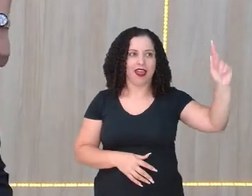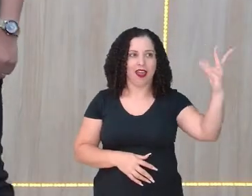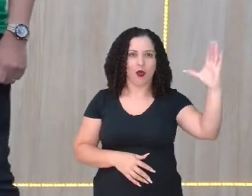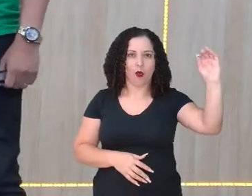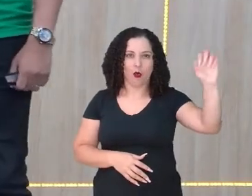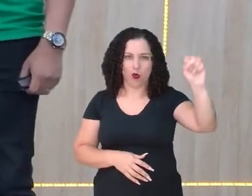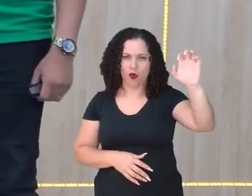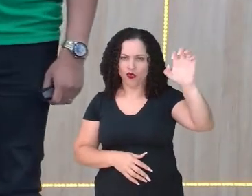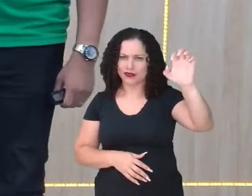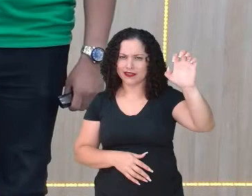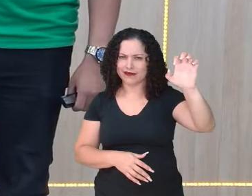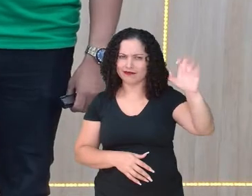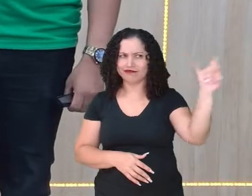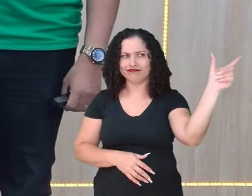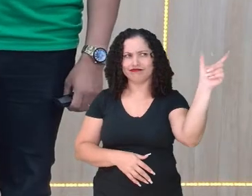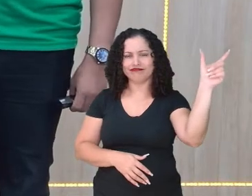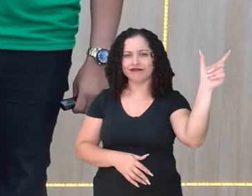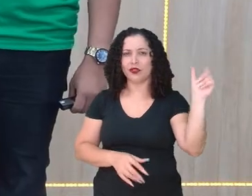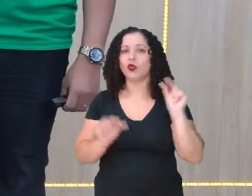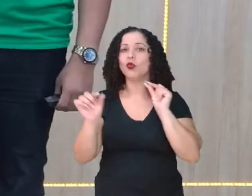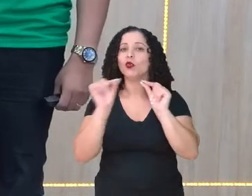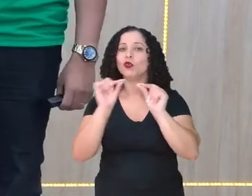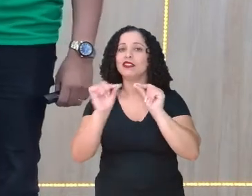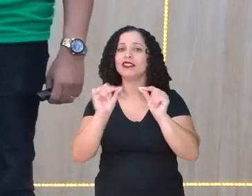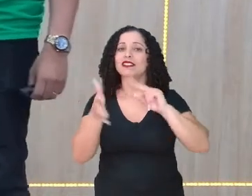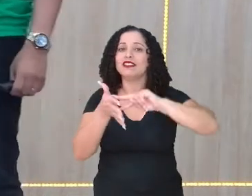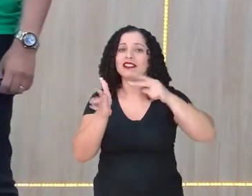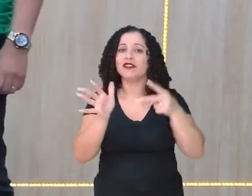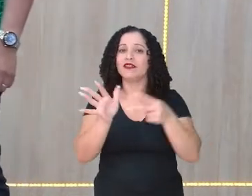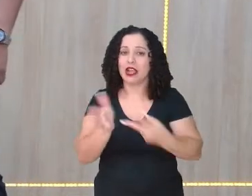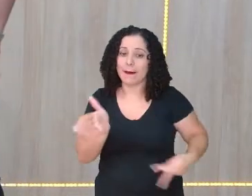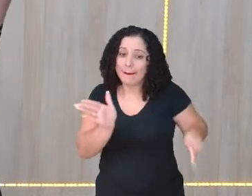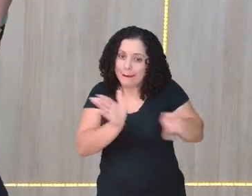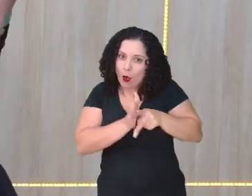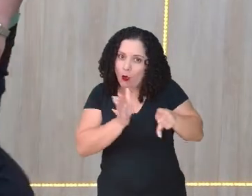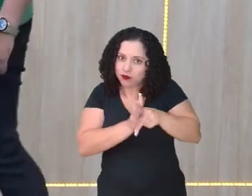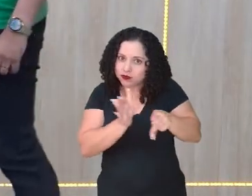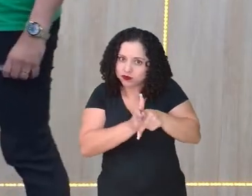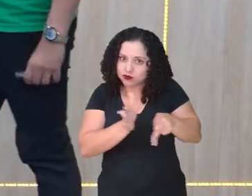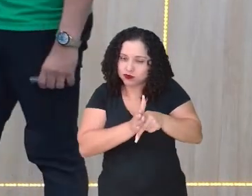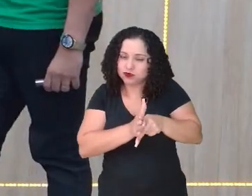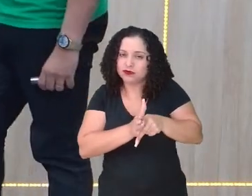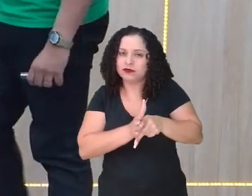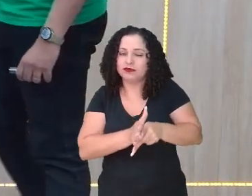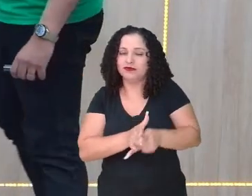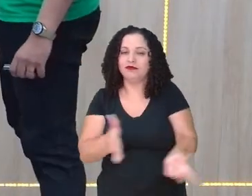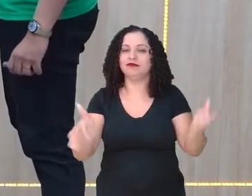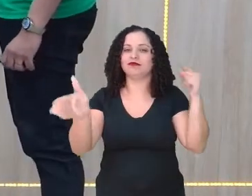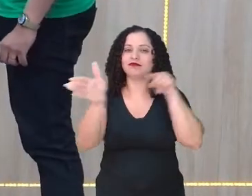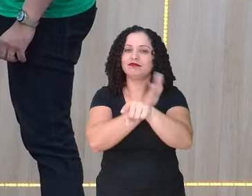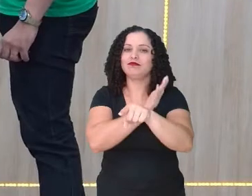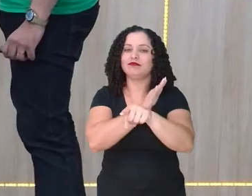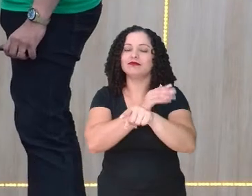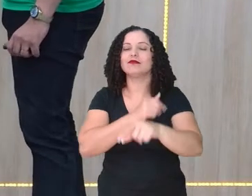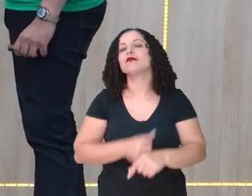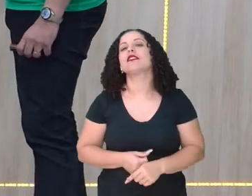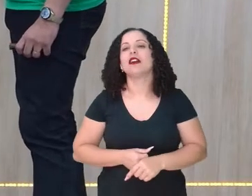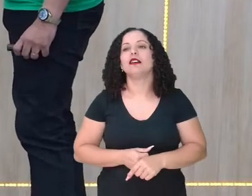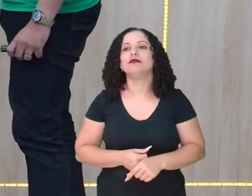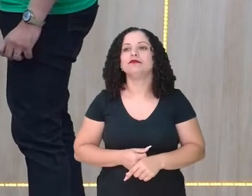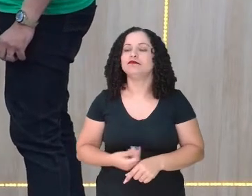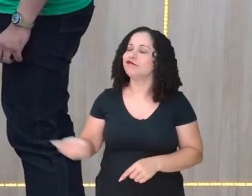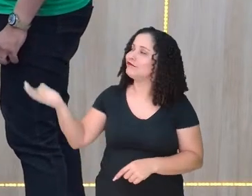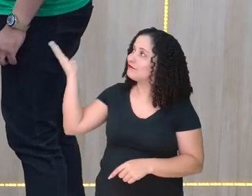bom? Whose significa a ideia de posse, tá certo? Então, quando eu pergunto whose house